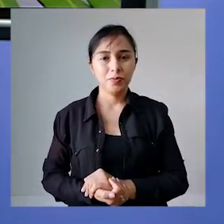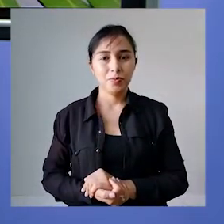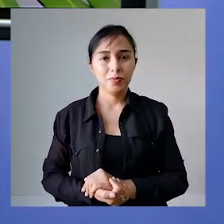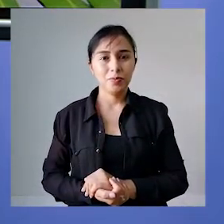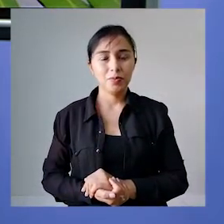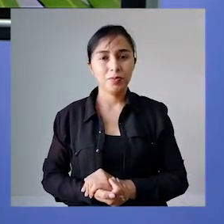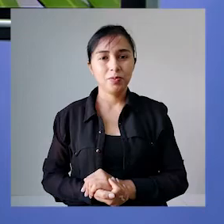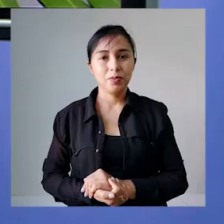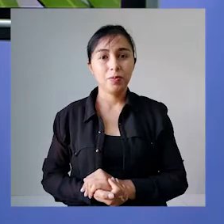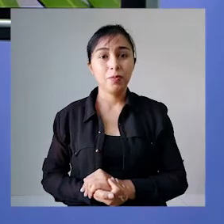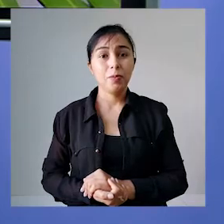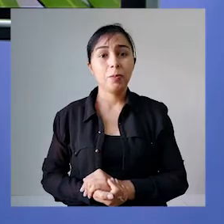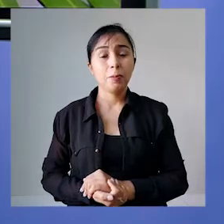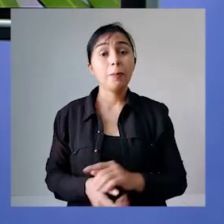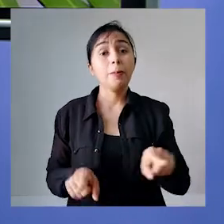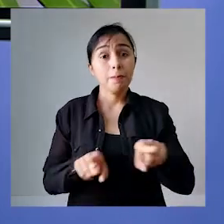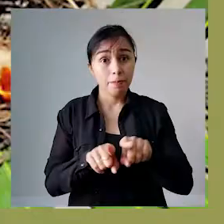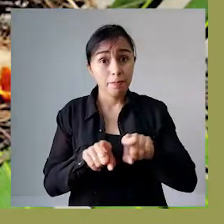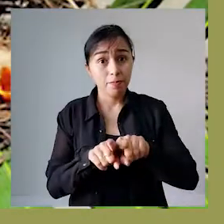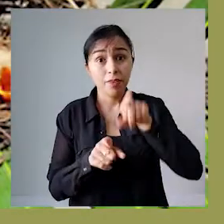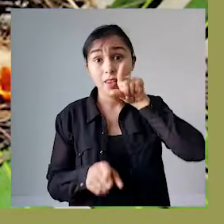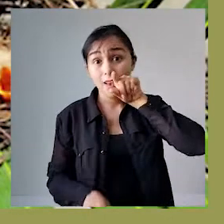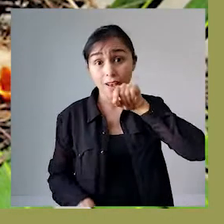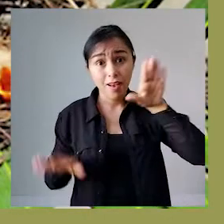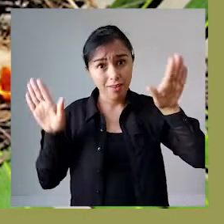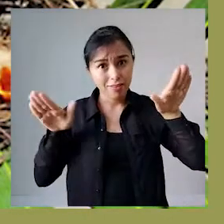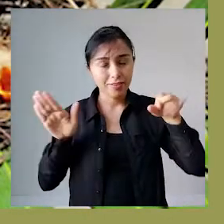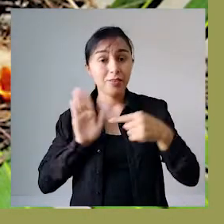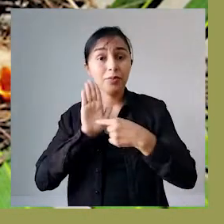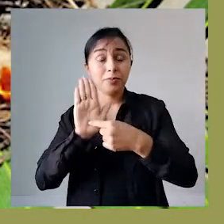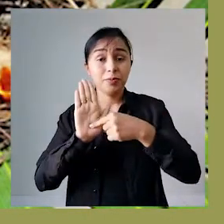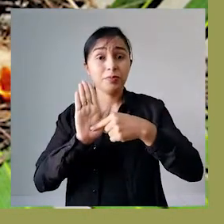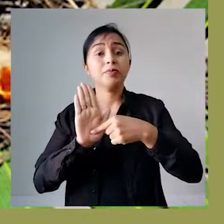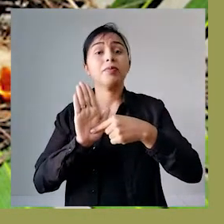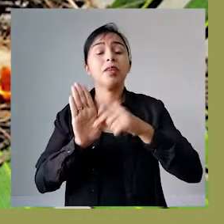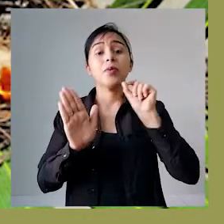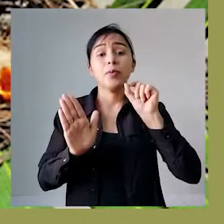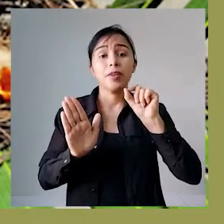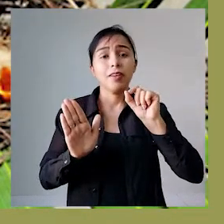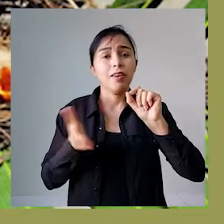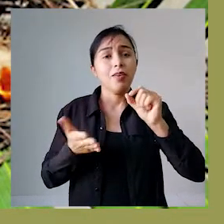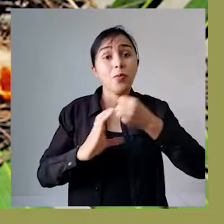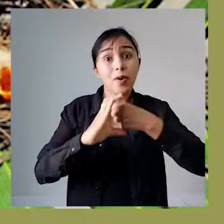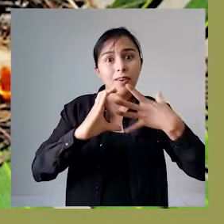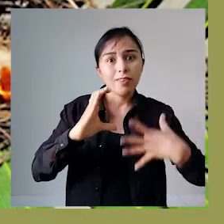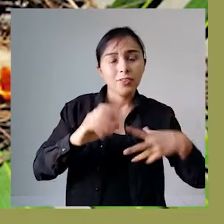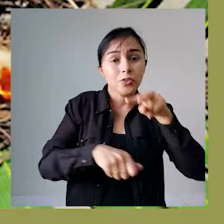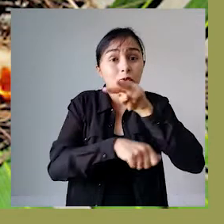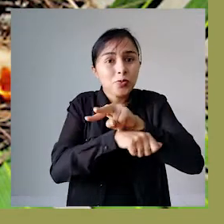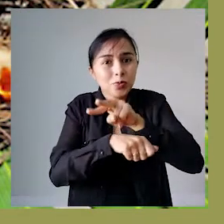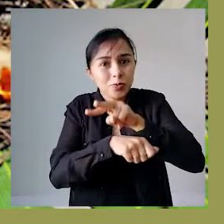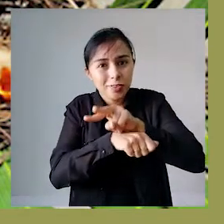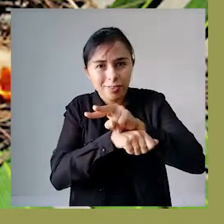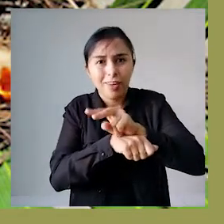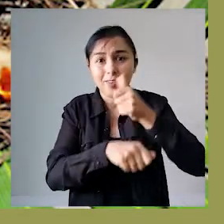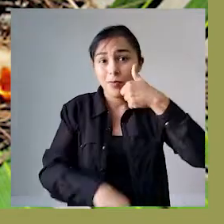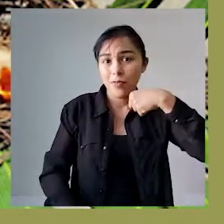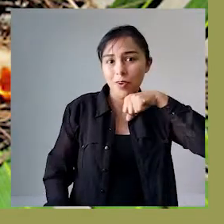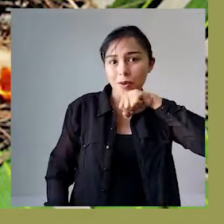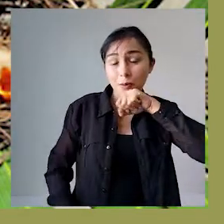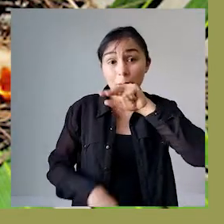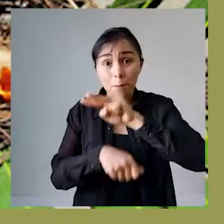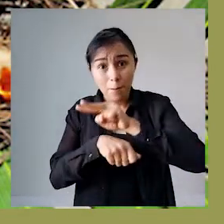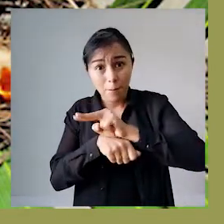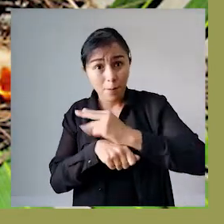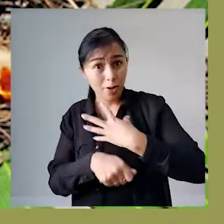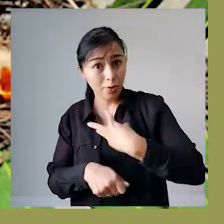aves apresentam, pela primeira vez nos animais, o que chamamos de cuidado parental. Esses animais são totalmente dependentes da